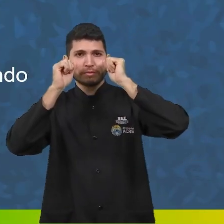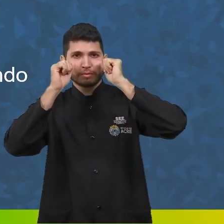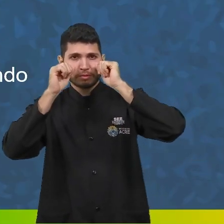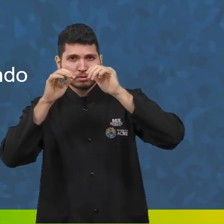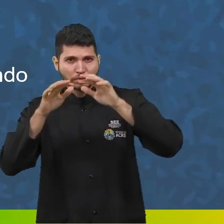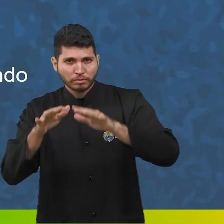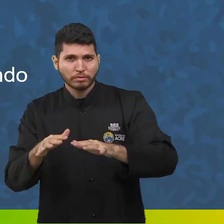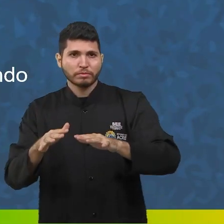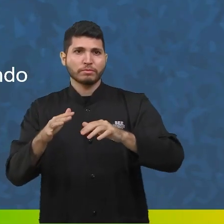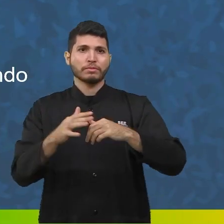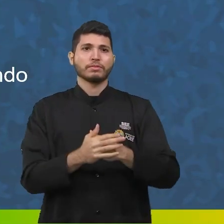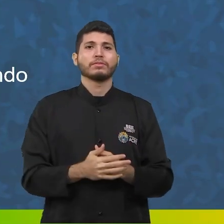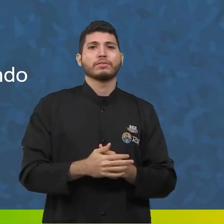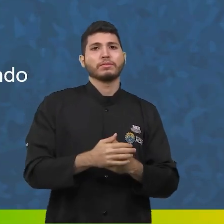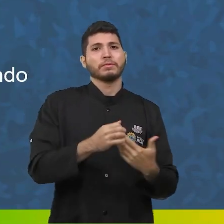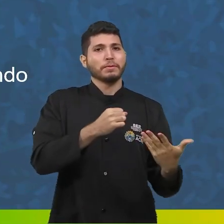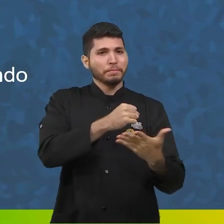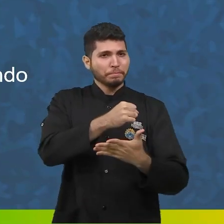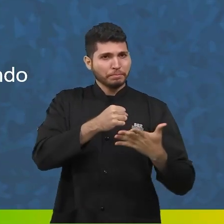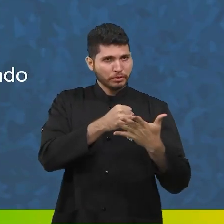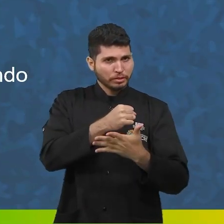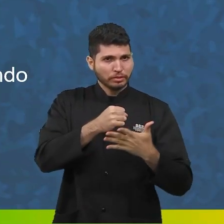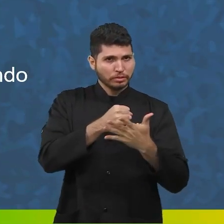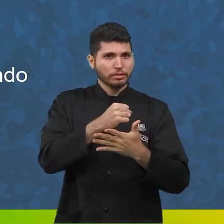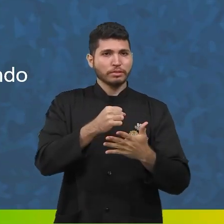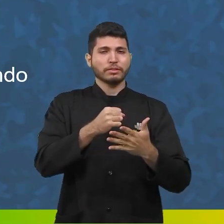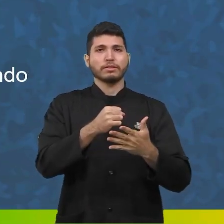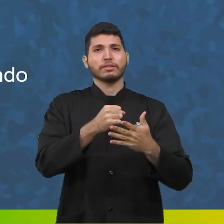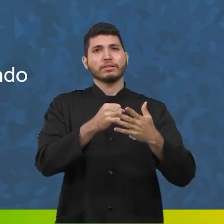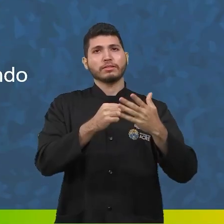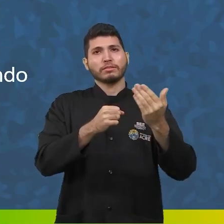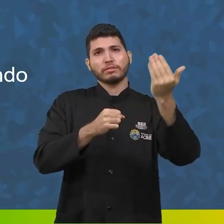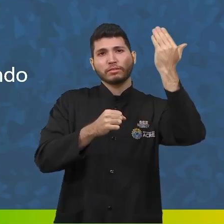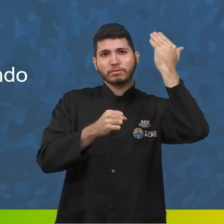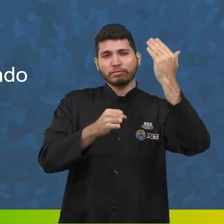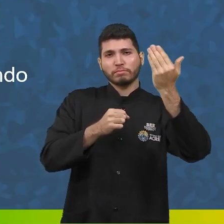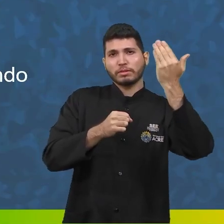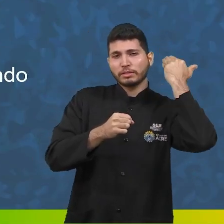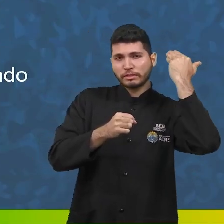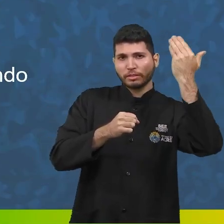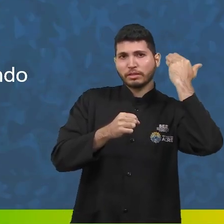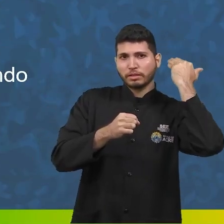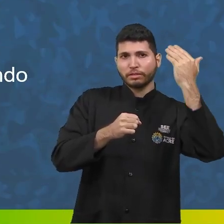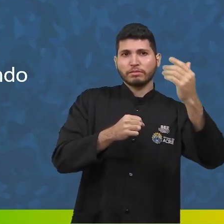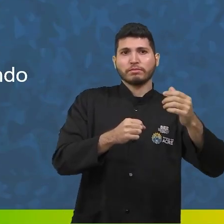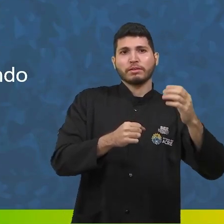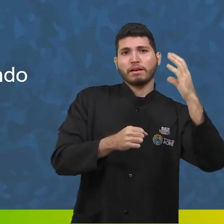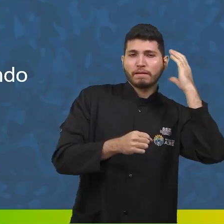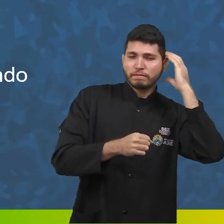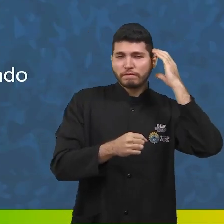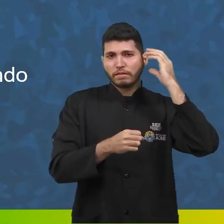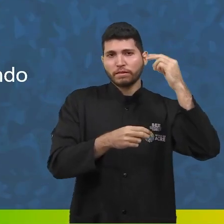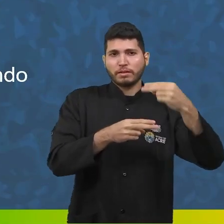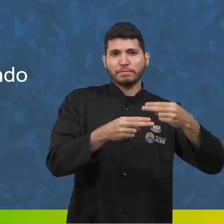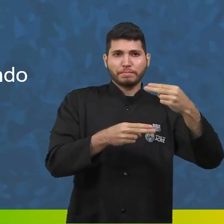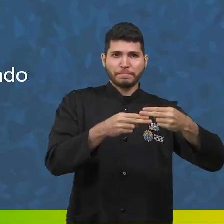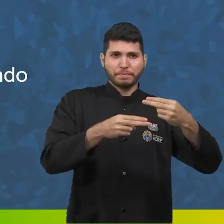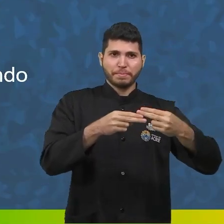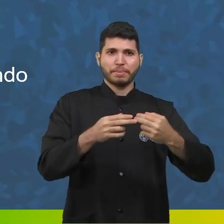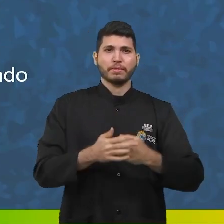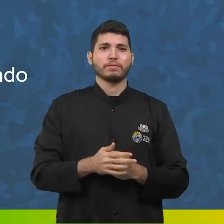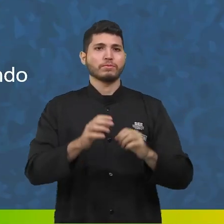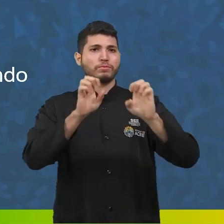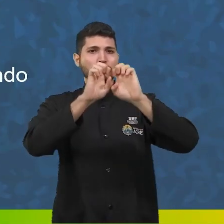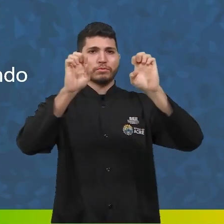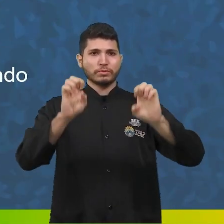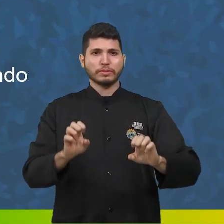radionovela, como nós observamos durante a aula. Sua estrutura narrativa é